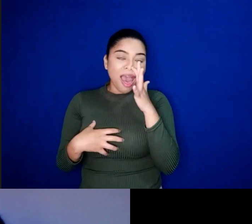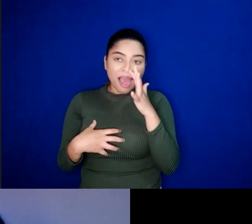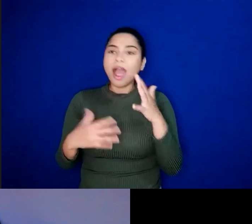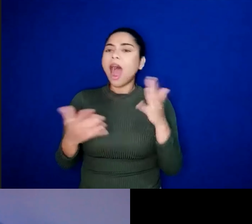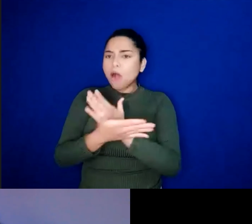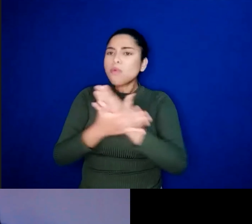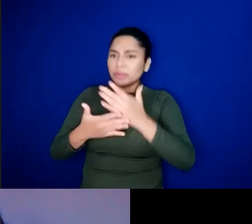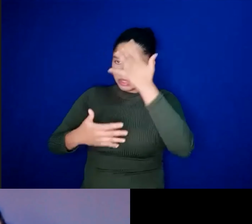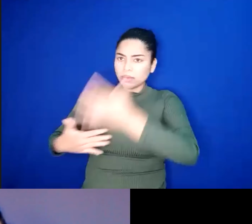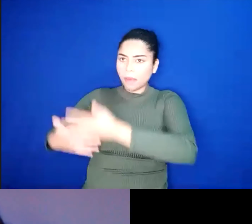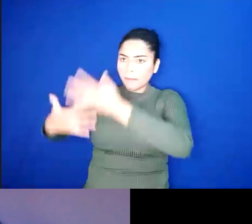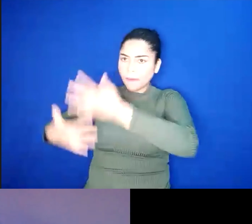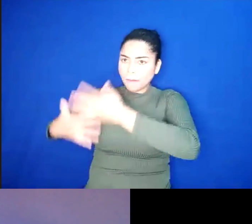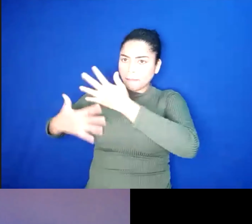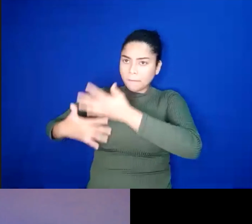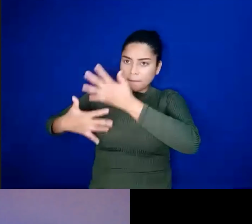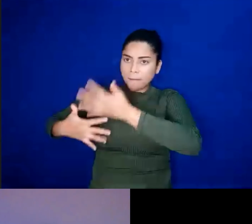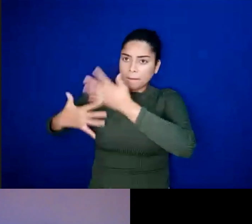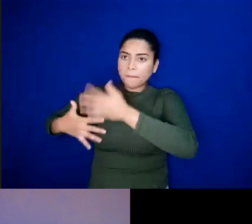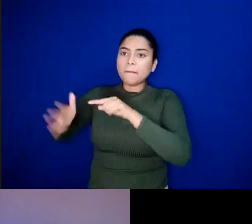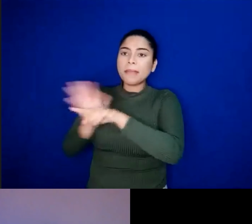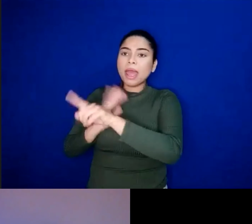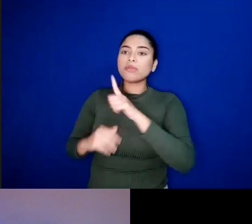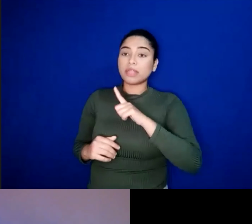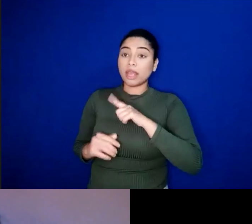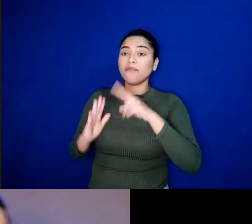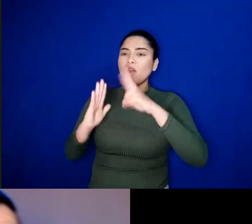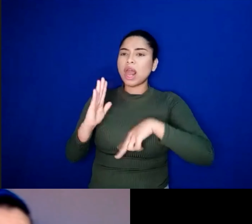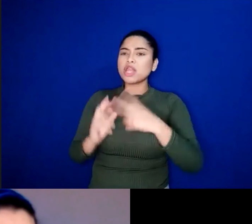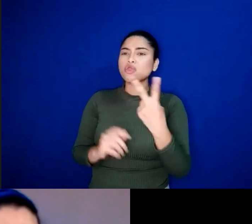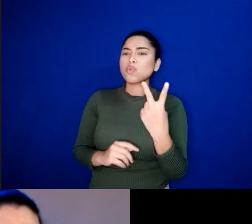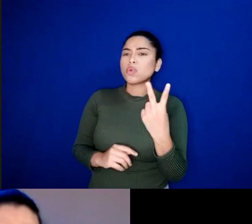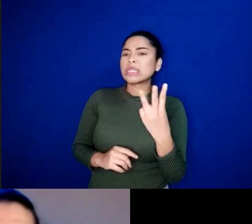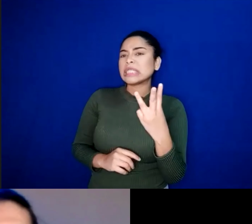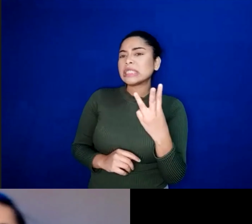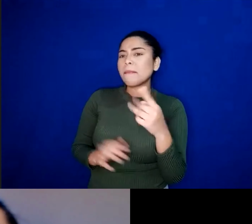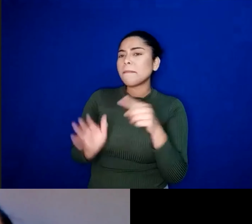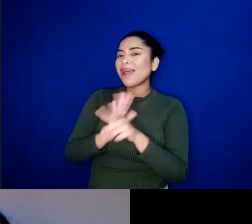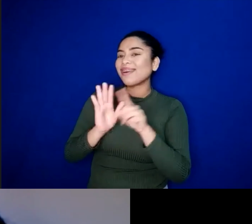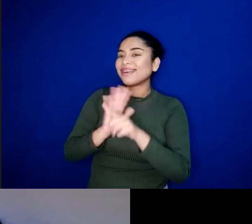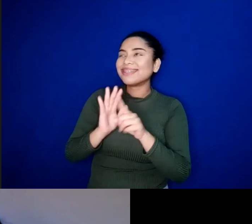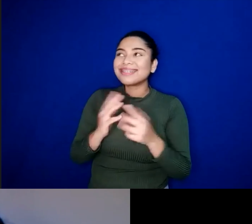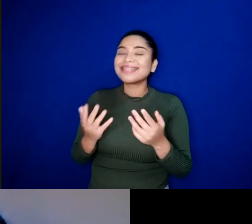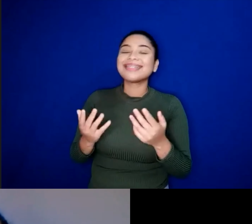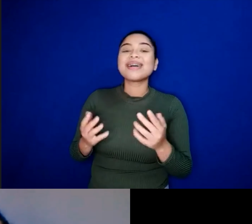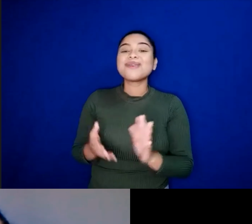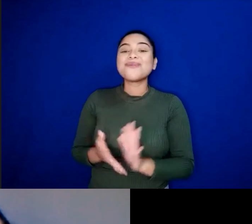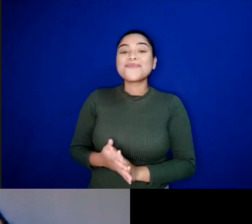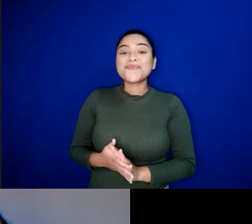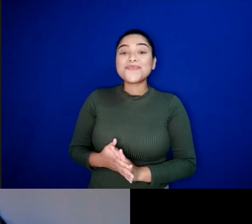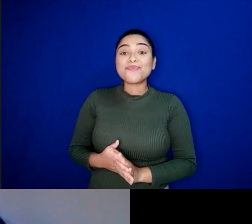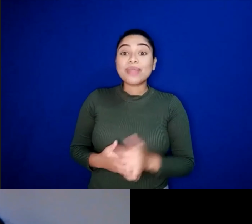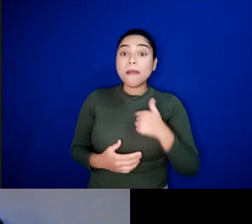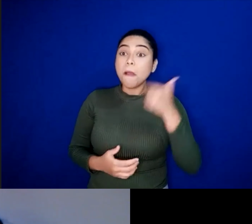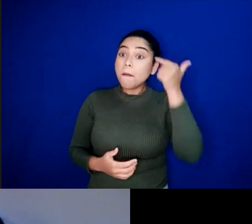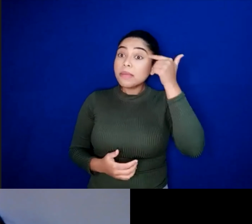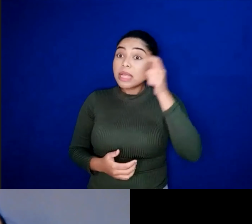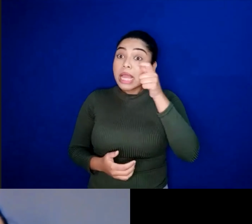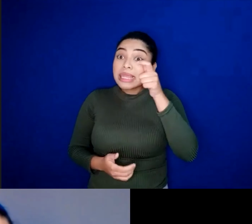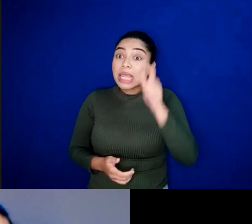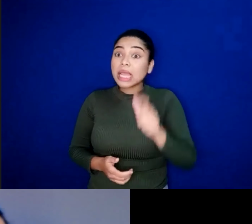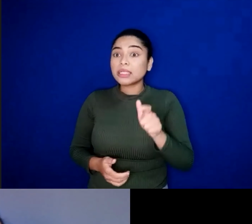as perguntas eu já vou lê aqui a pergunta de duas três pessoas agora tá subindo mas é o que eu achei interessante é que você